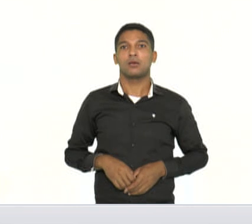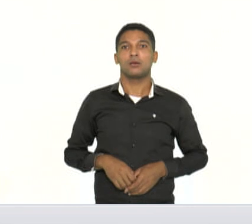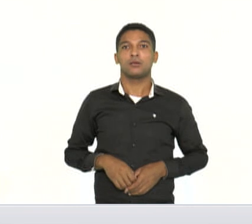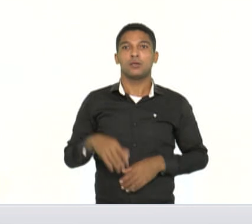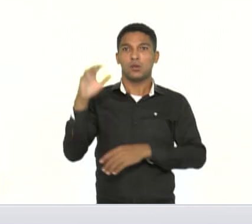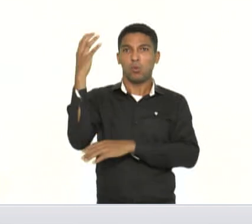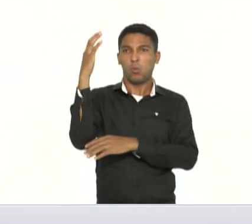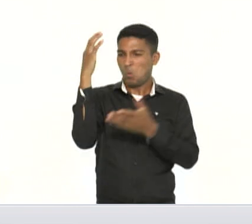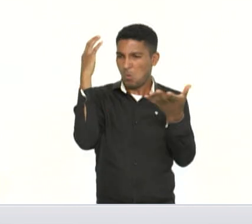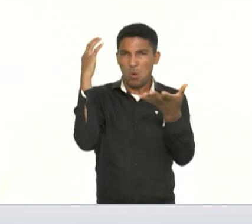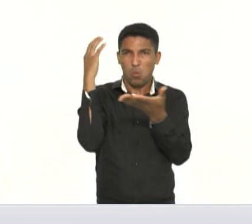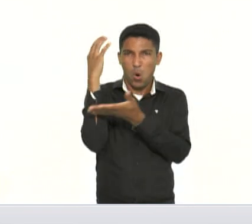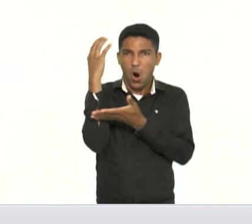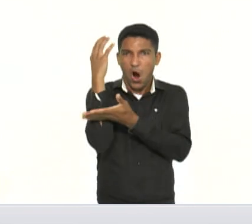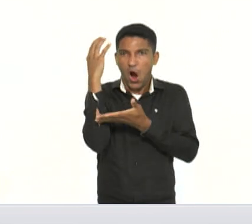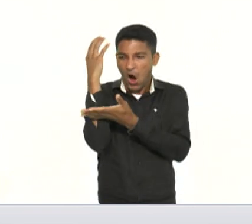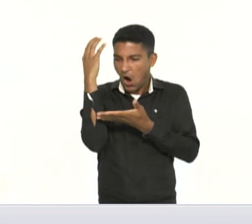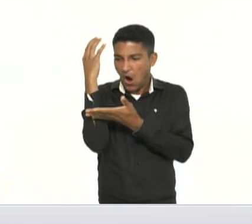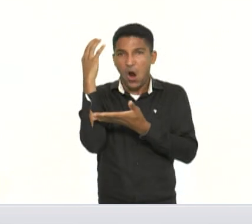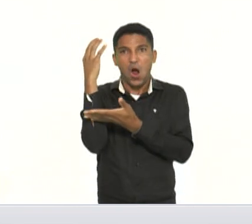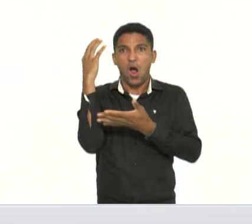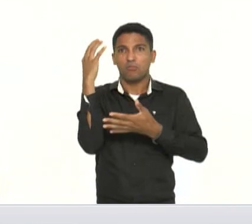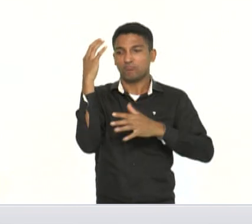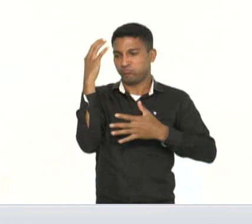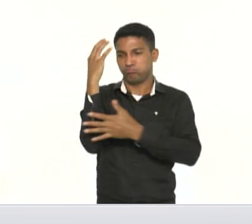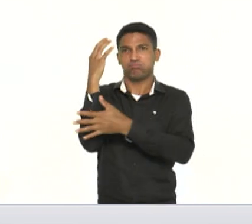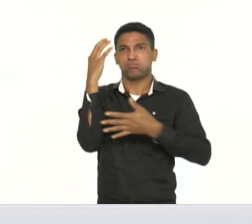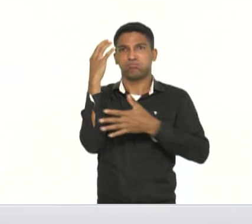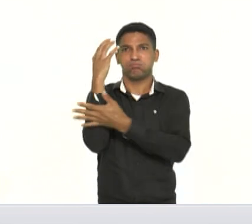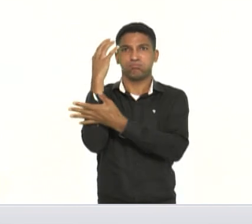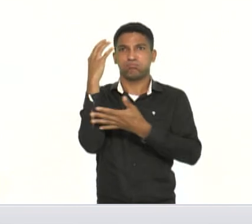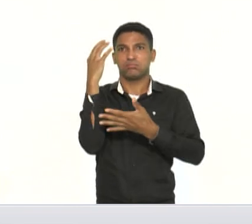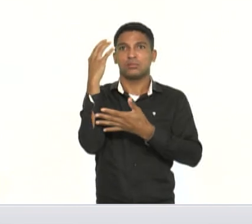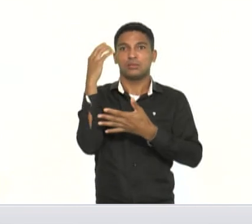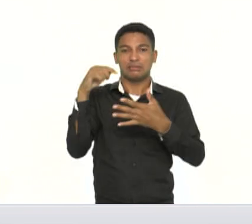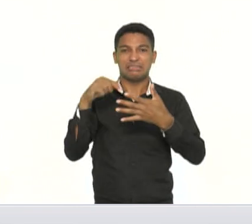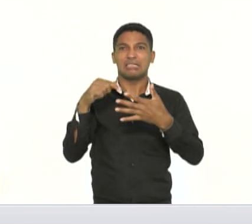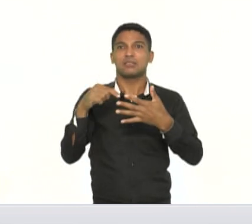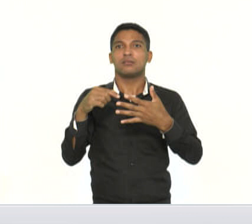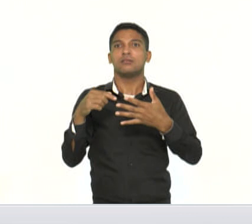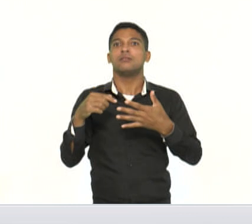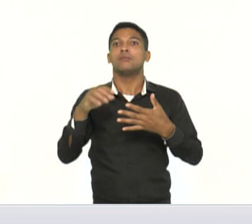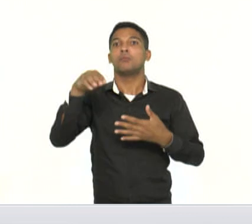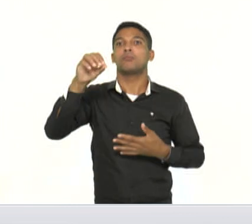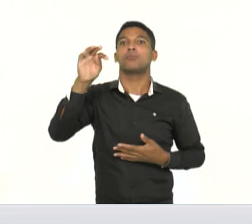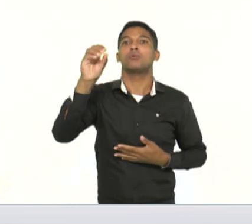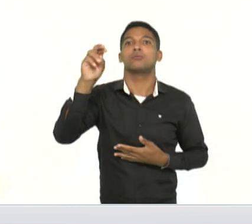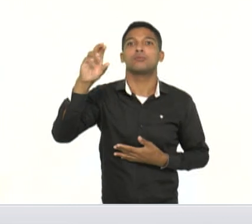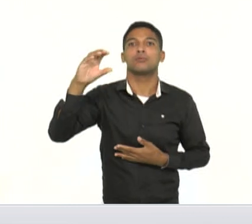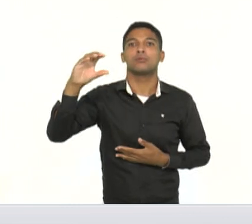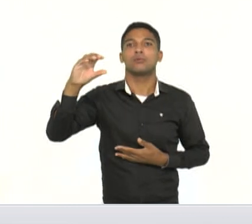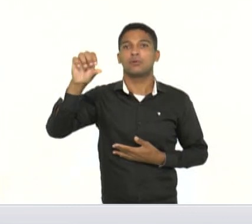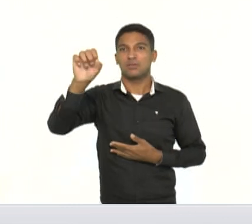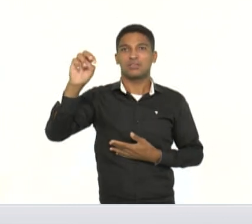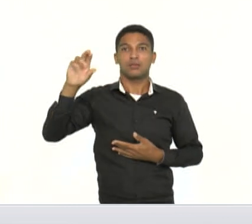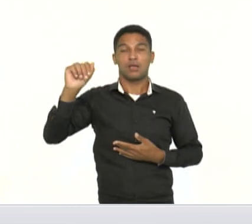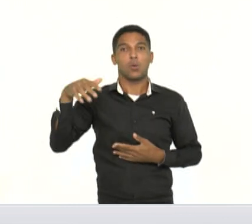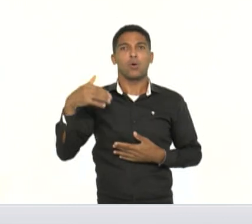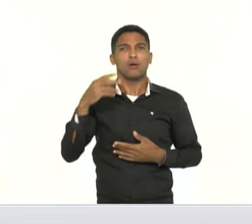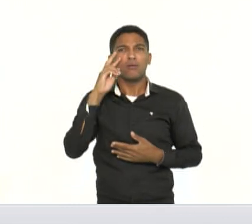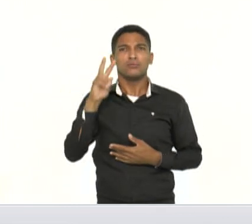100 decibéis. Martelo pneumático, que tem nas oficinas, 110